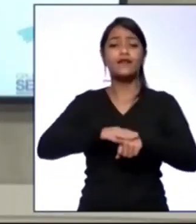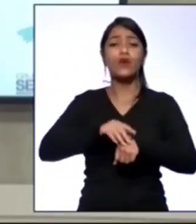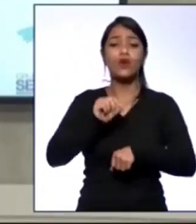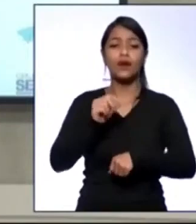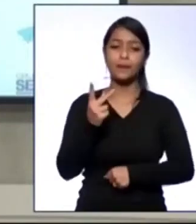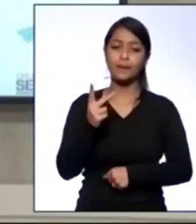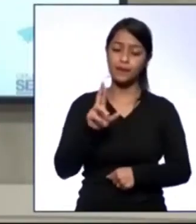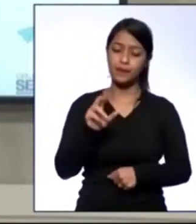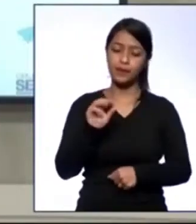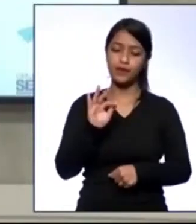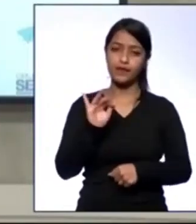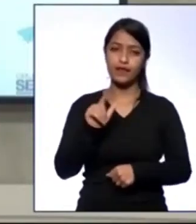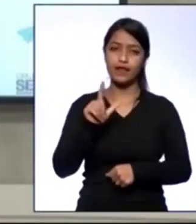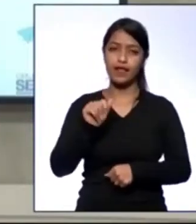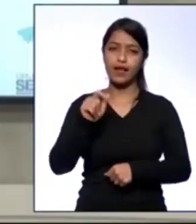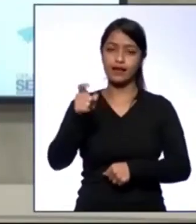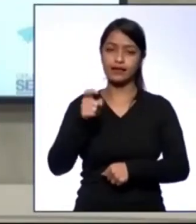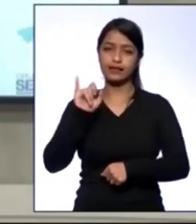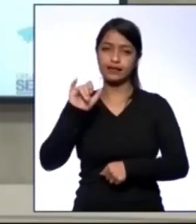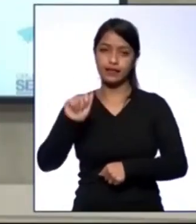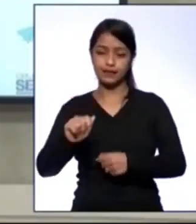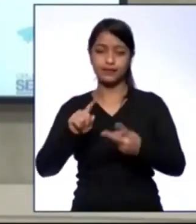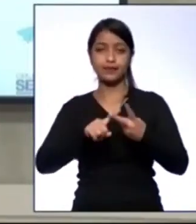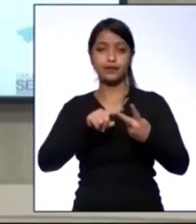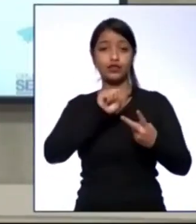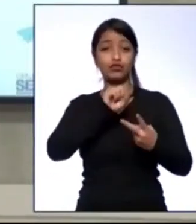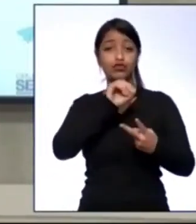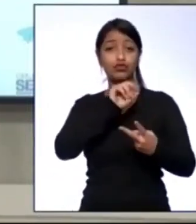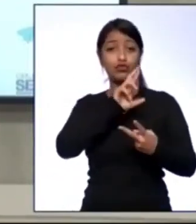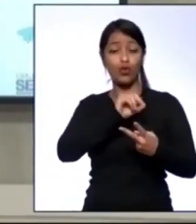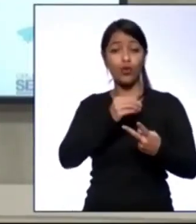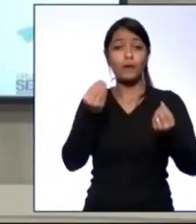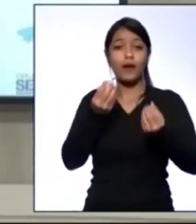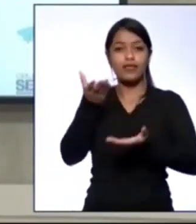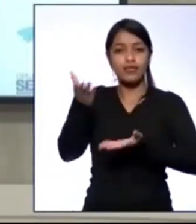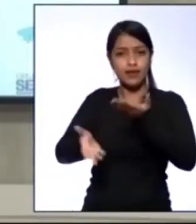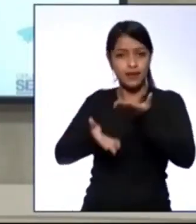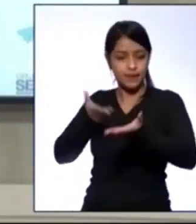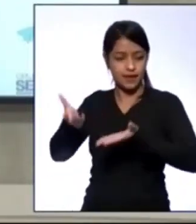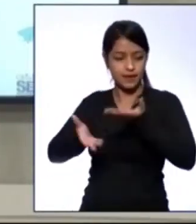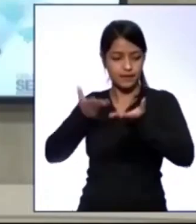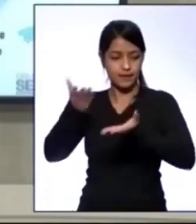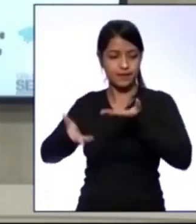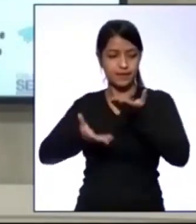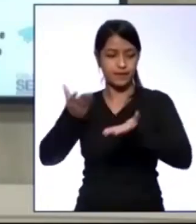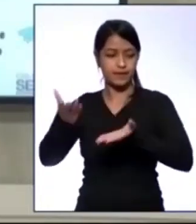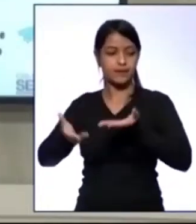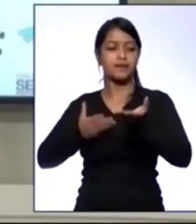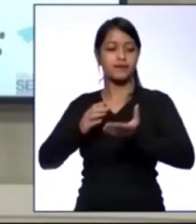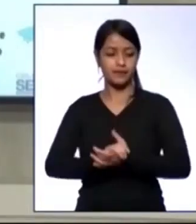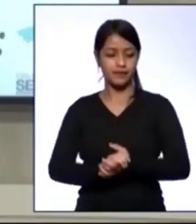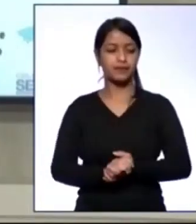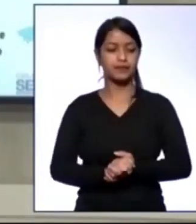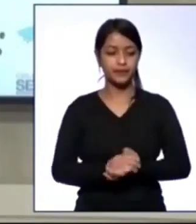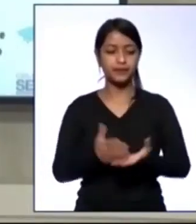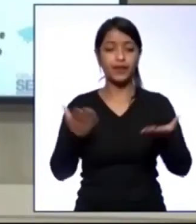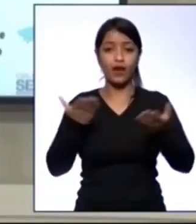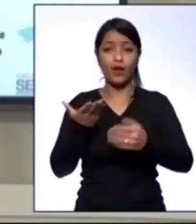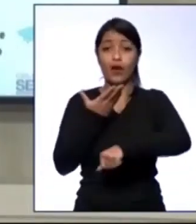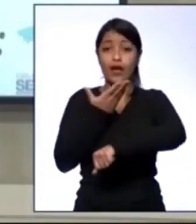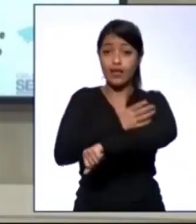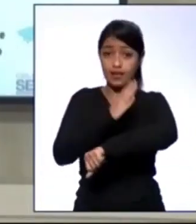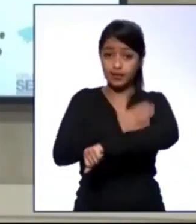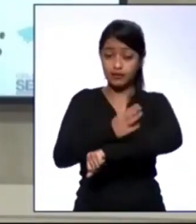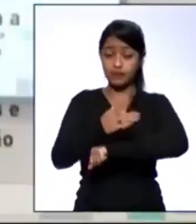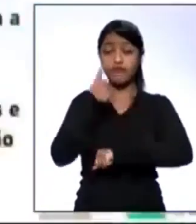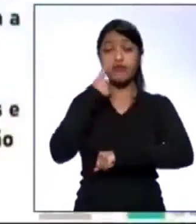soro imune terapia. Beleza, gente? Então, vamos agora a alguns exercícios para ver se houve entendimento